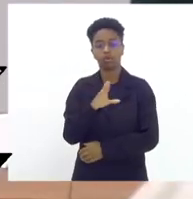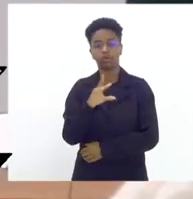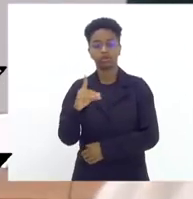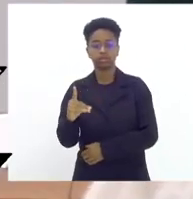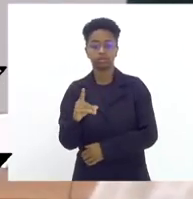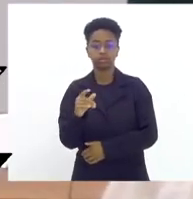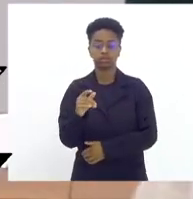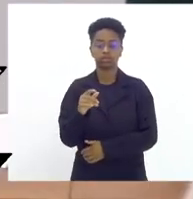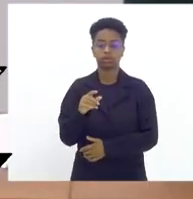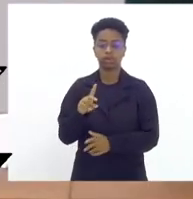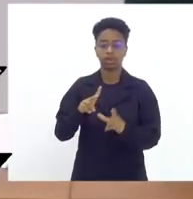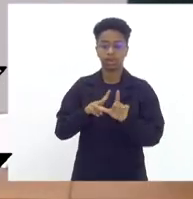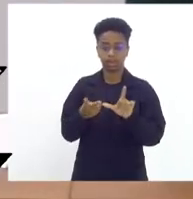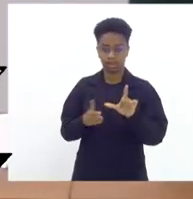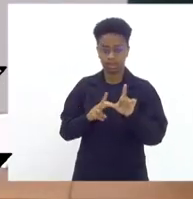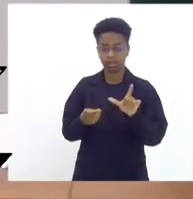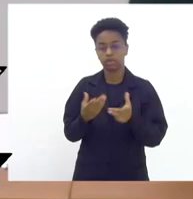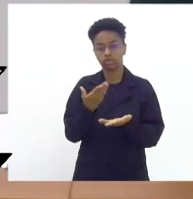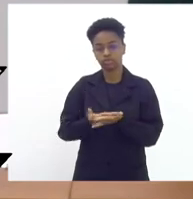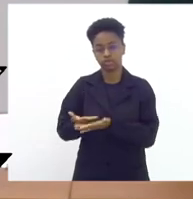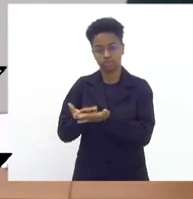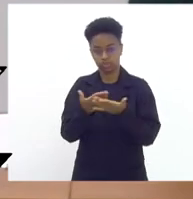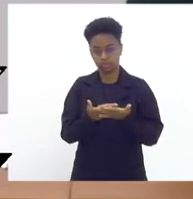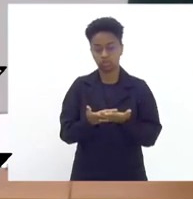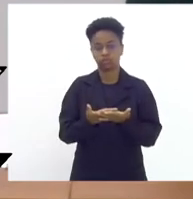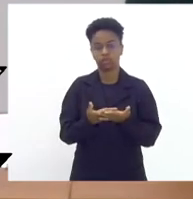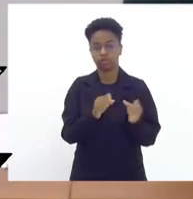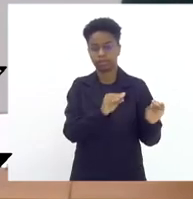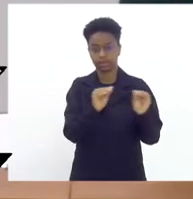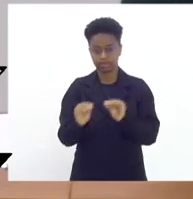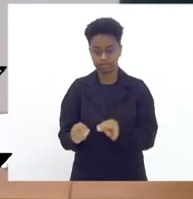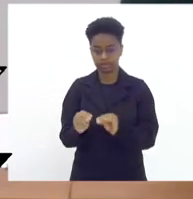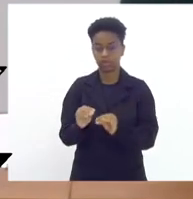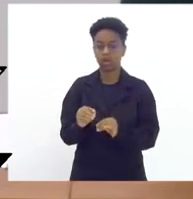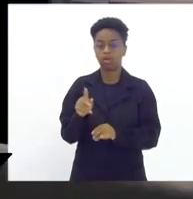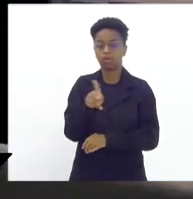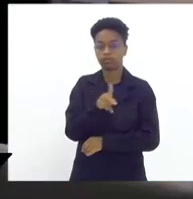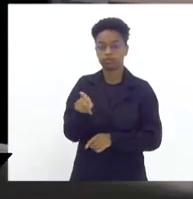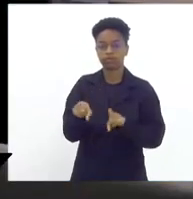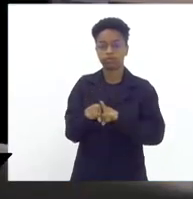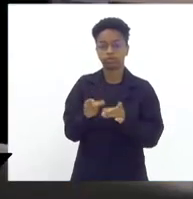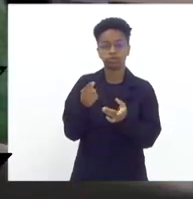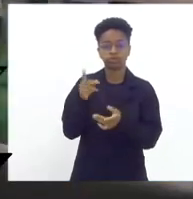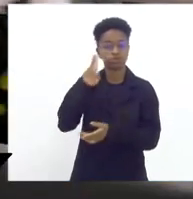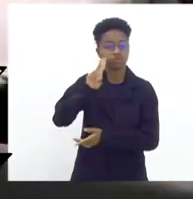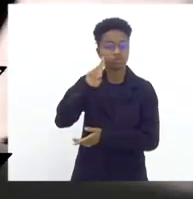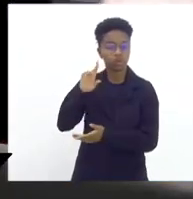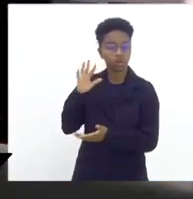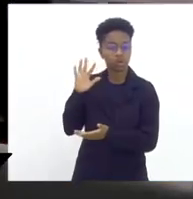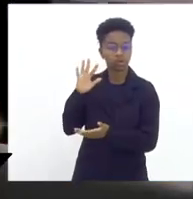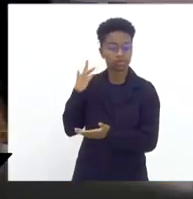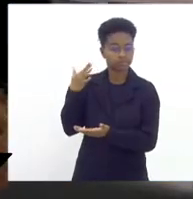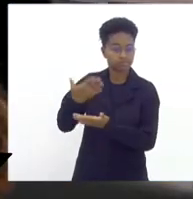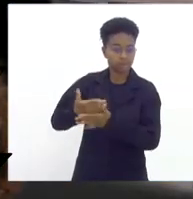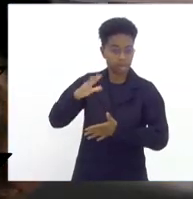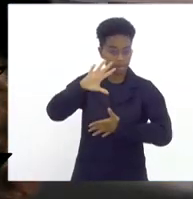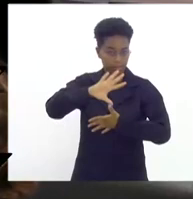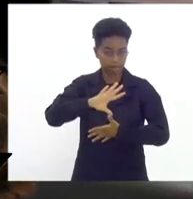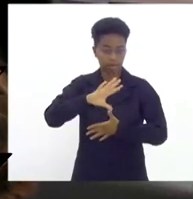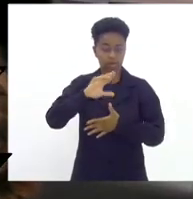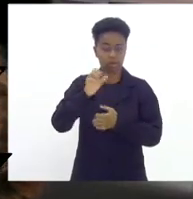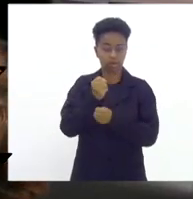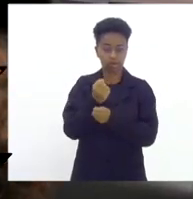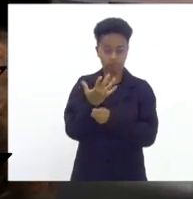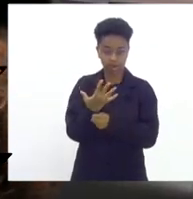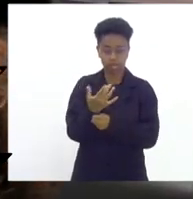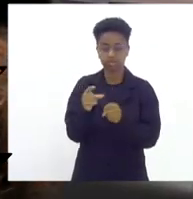de estudos imigração labine Professor associada de história da América na UERJ e coordenadora da carta